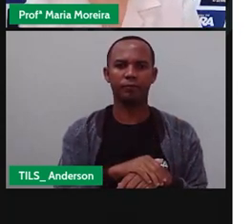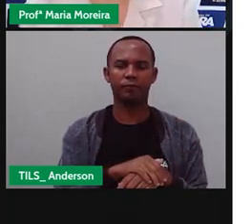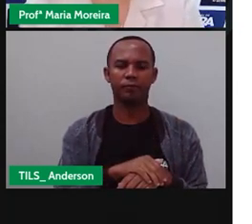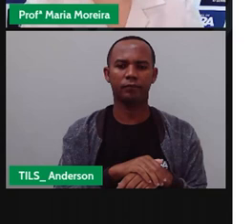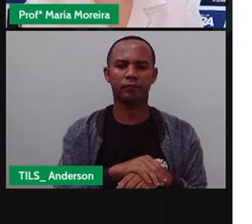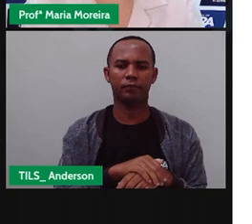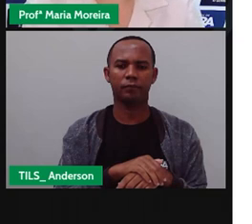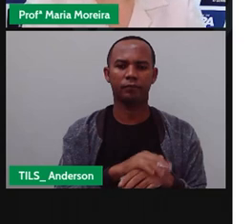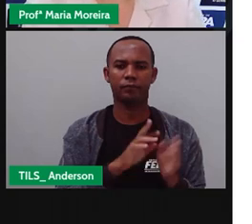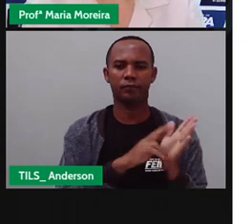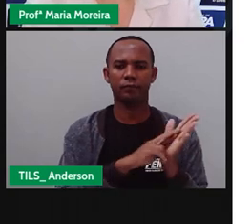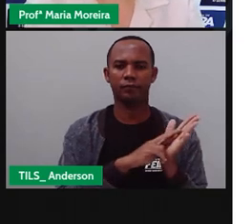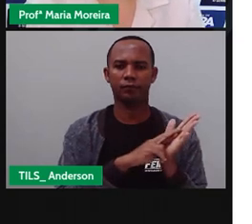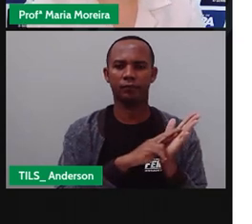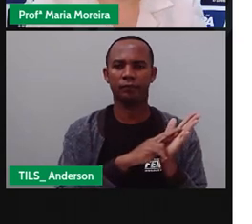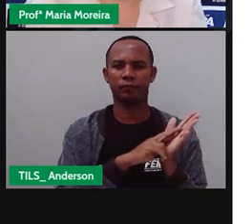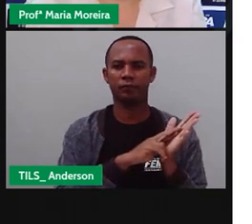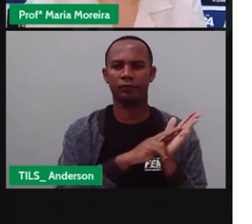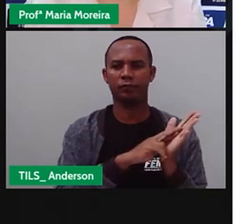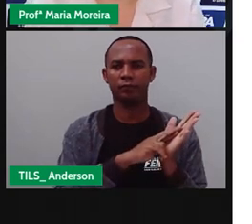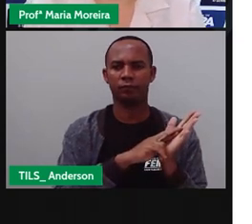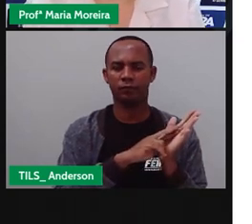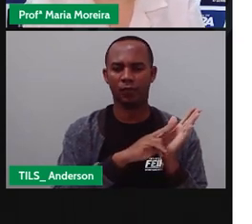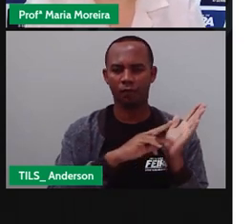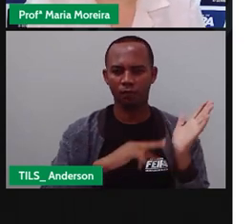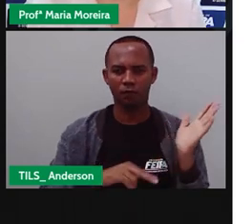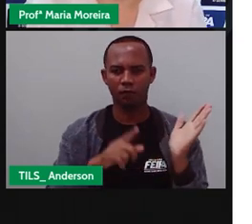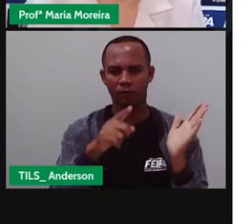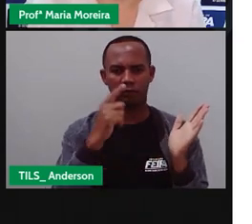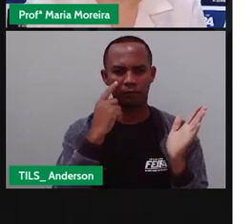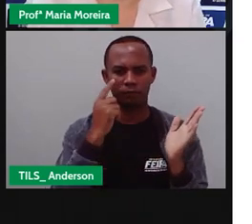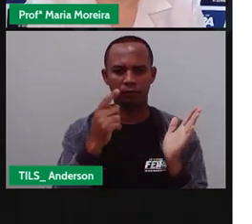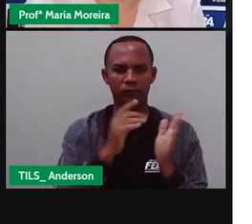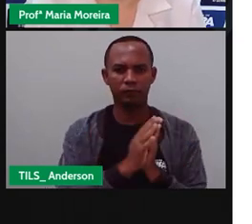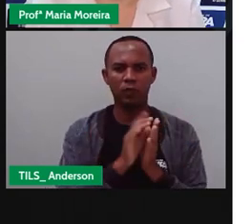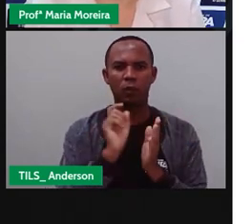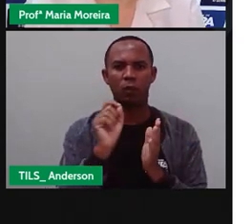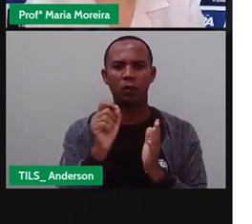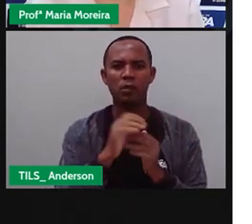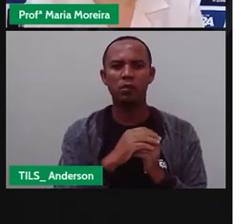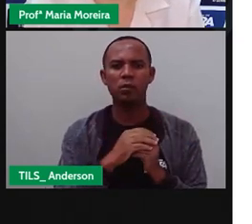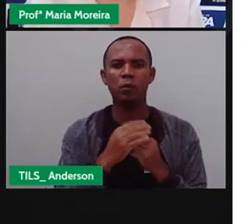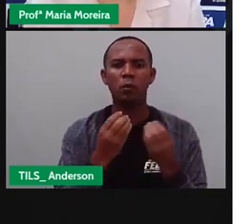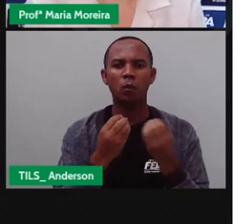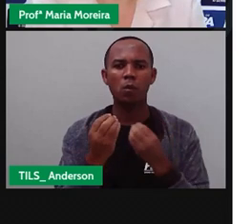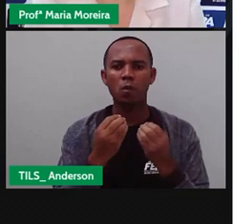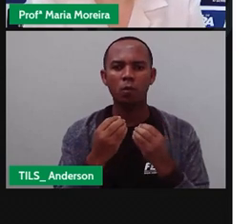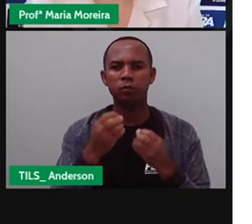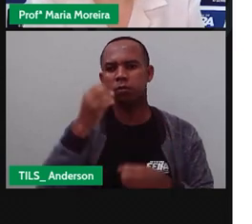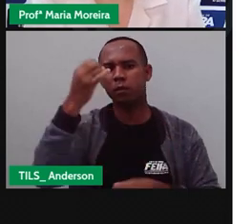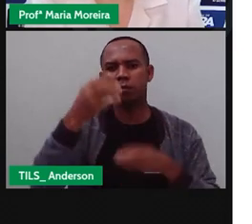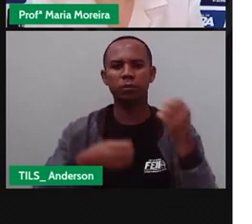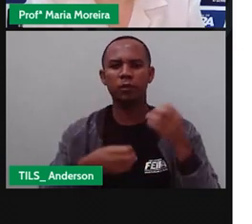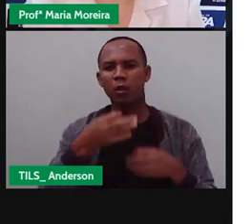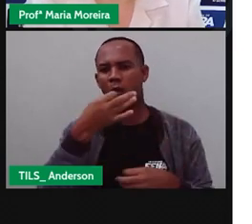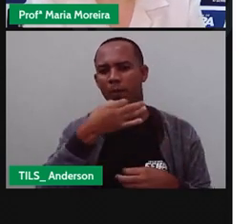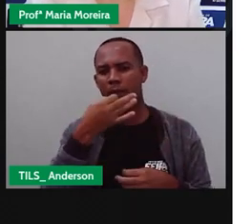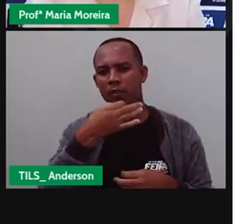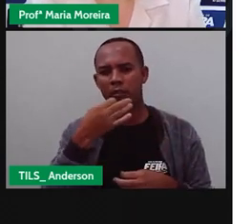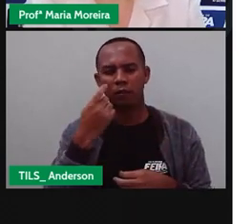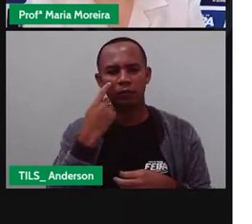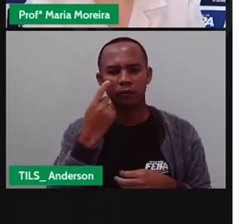Ideia refrescante. O americano Marvin Stone adorava uma bebida chamada Mint Julep, que era servida bem